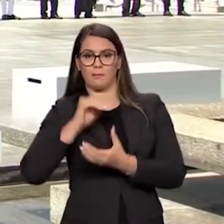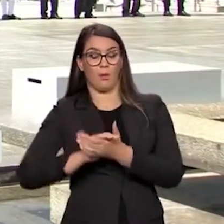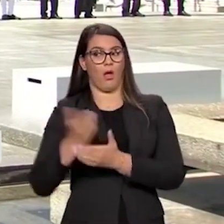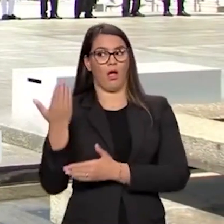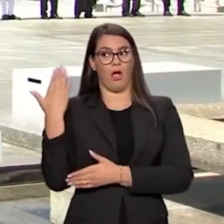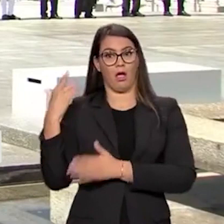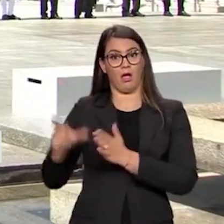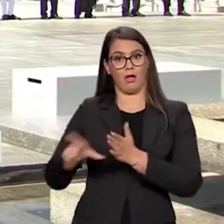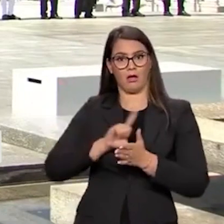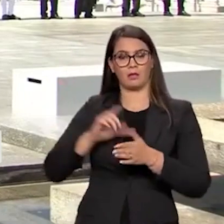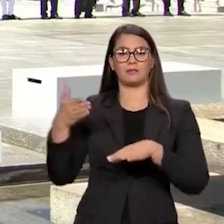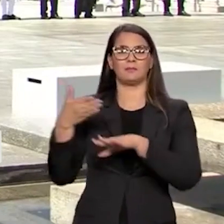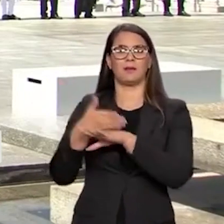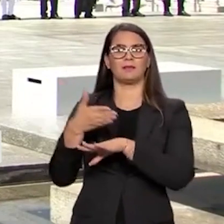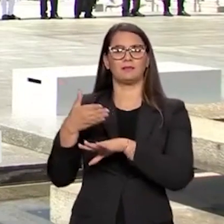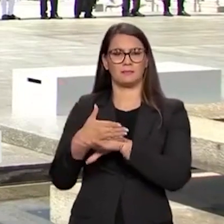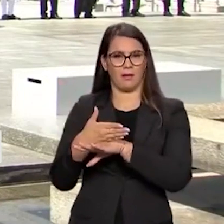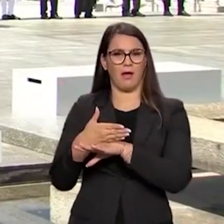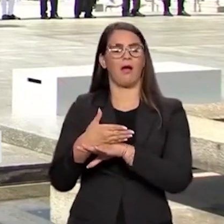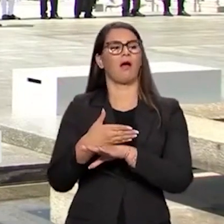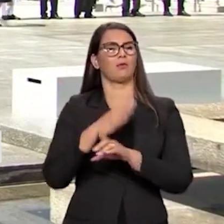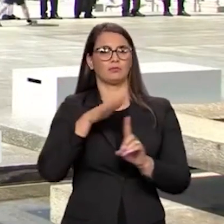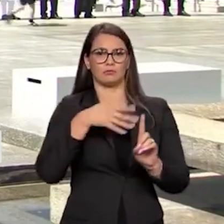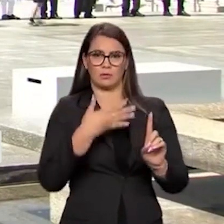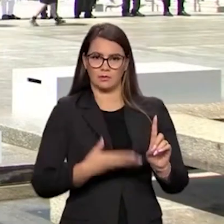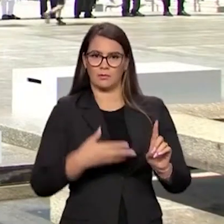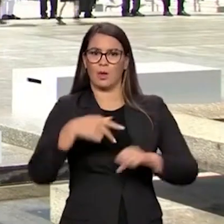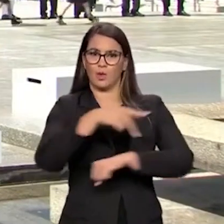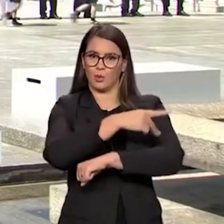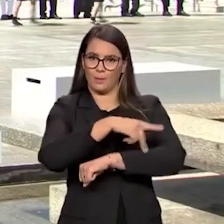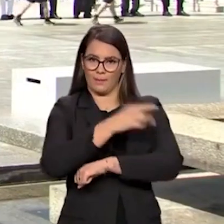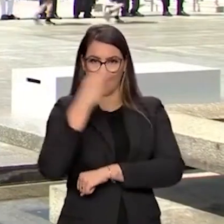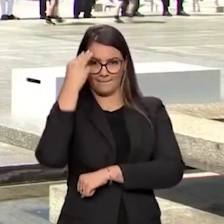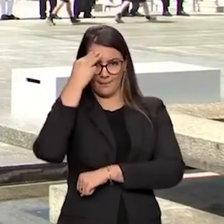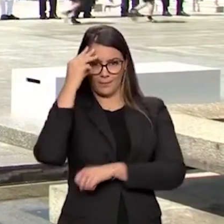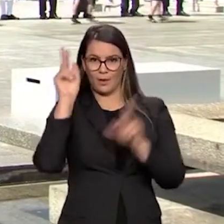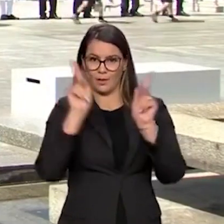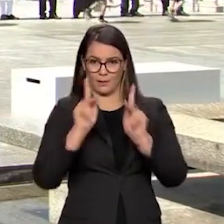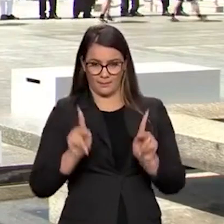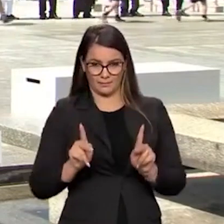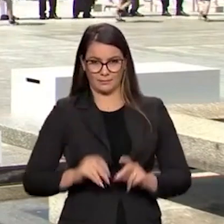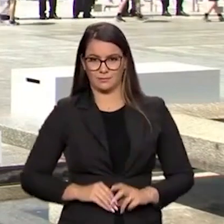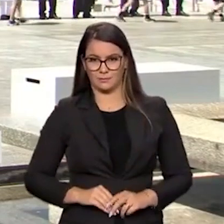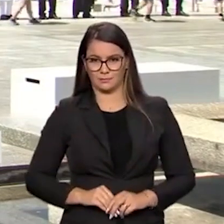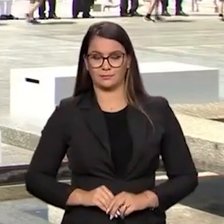antes do reconhecimento, né, do Parque Memorial da Paz.